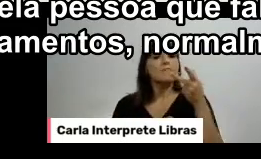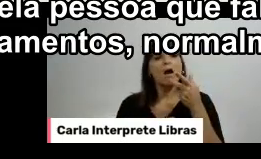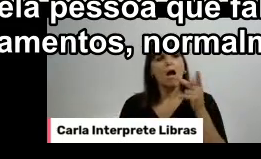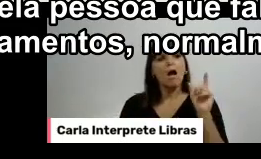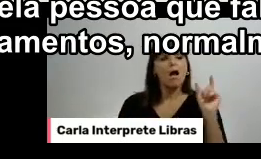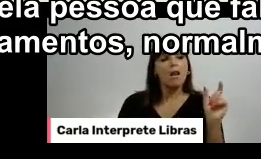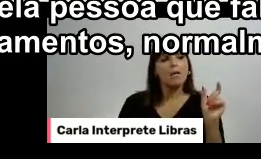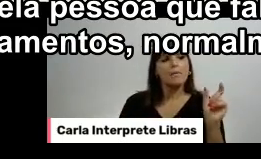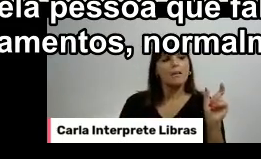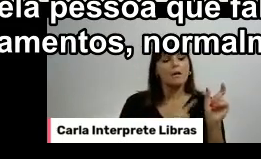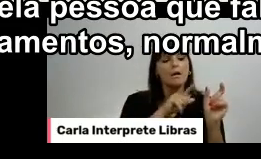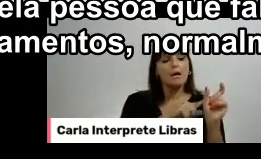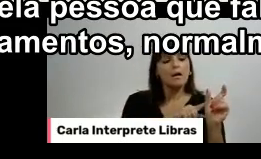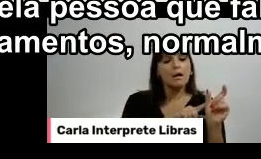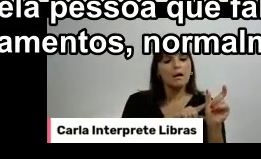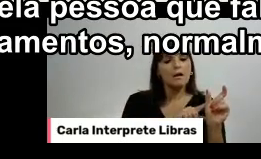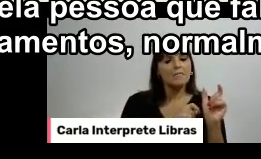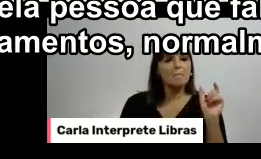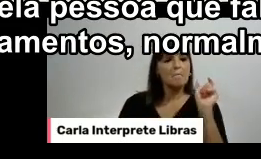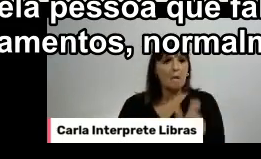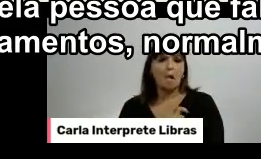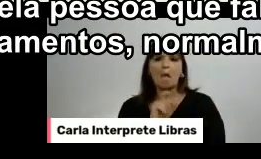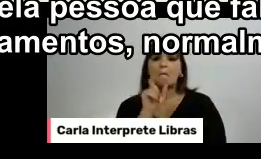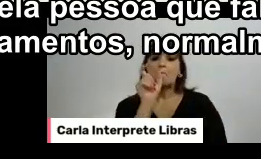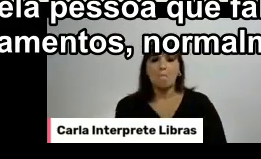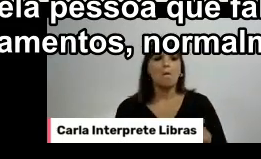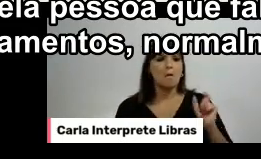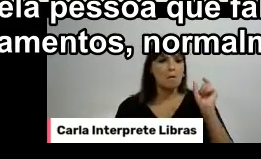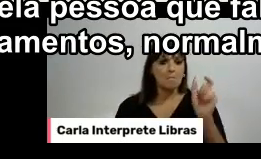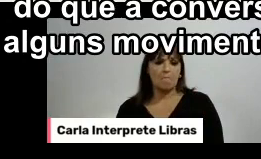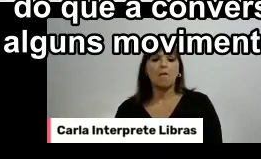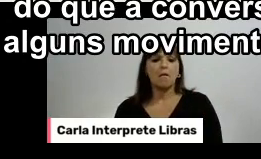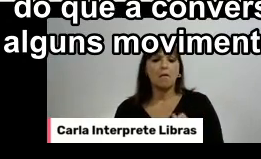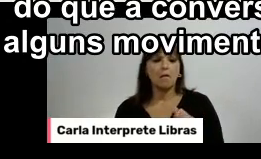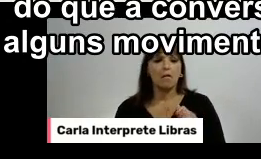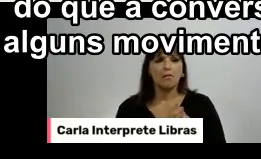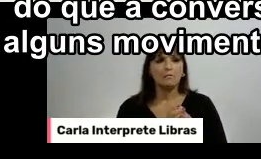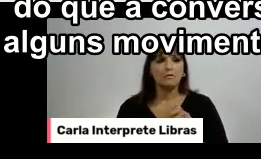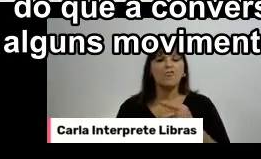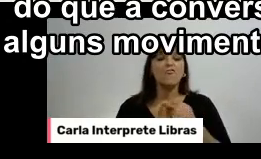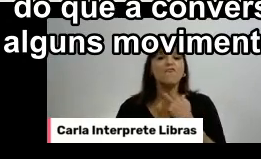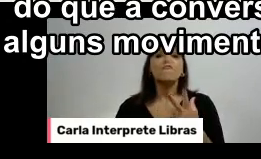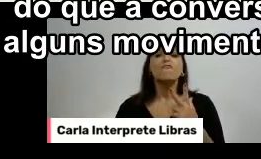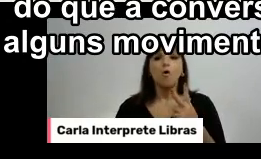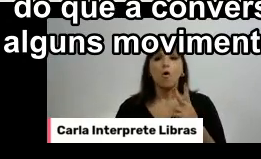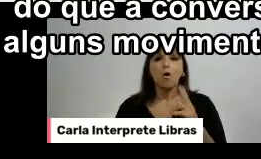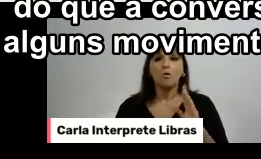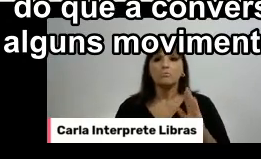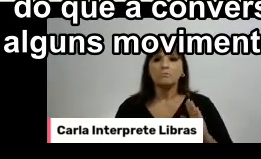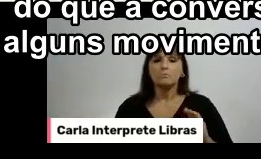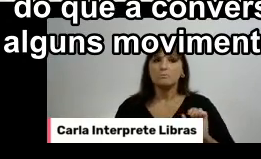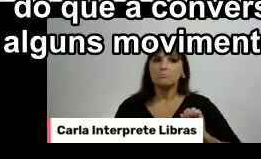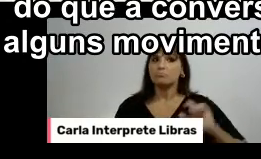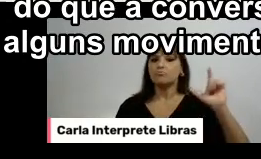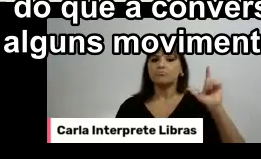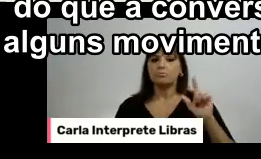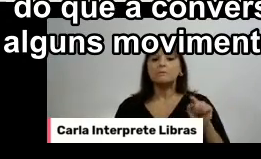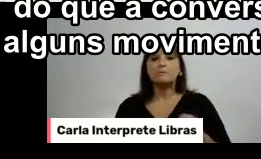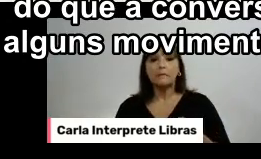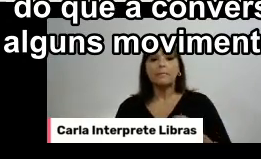determinadas palavras, xingamentos, normalmente num tom mais alto do que a conversa, ela também tem alguns movimentos